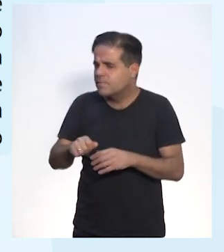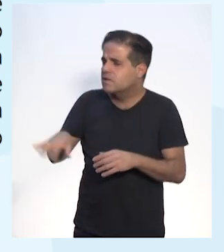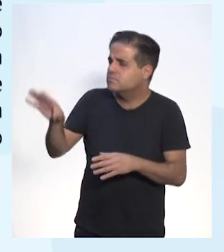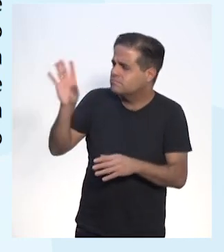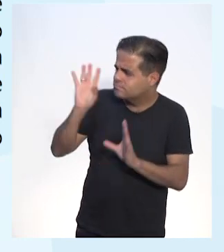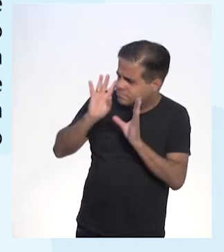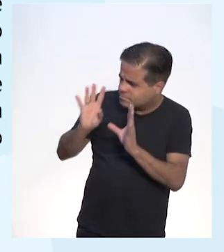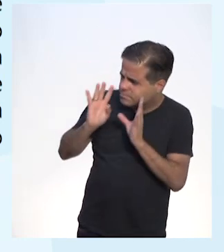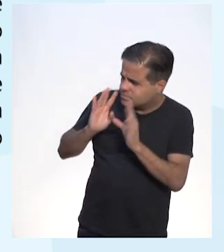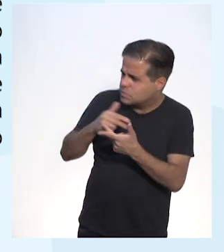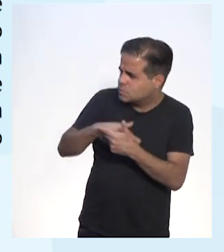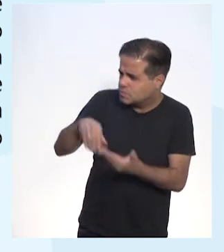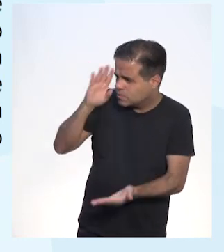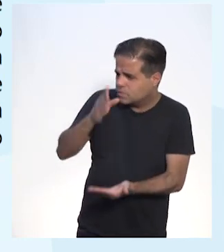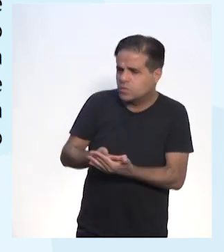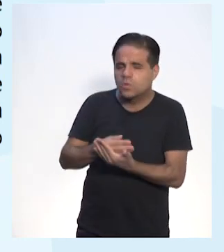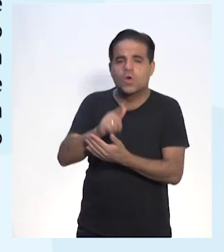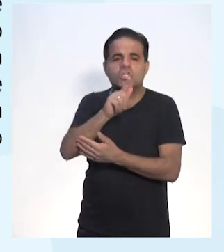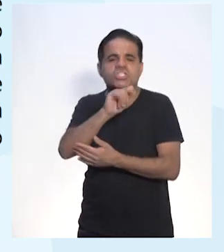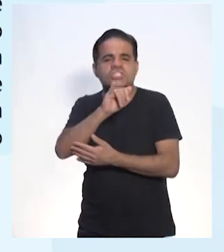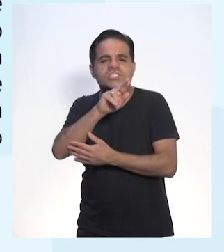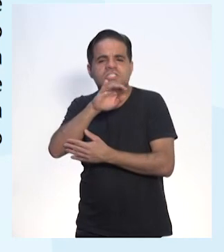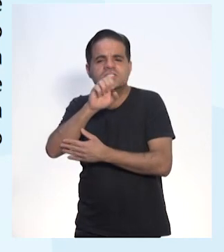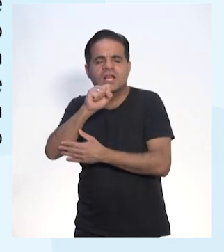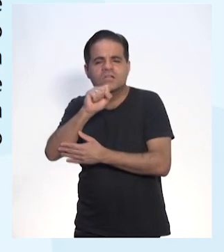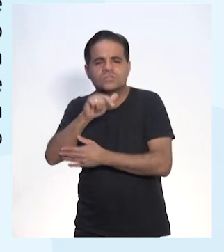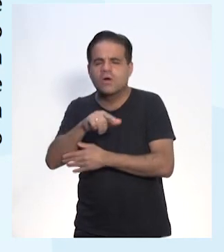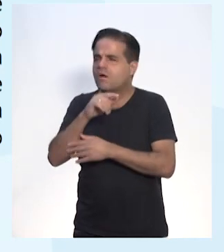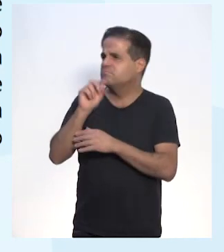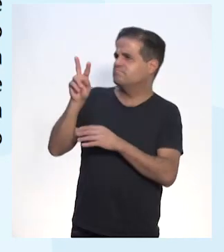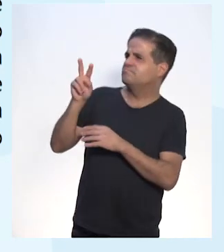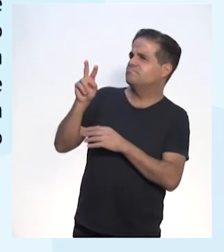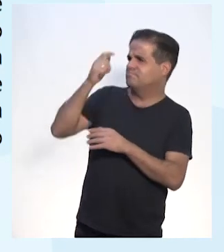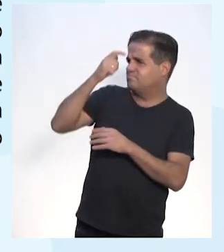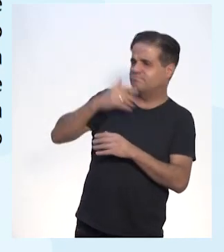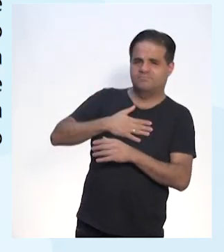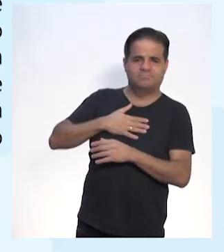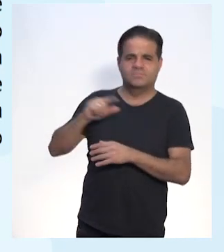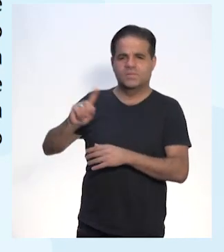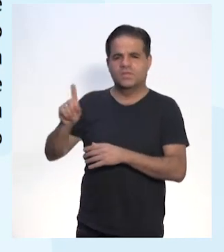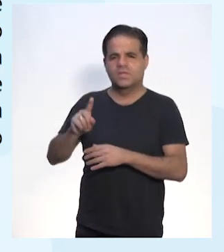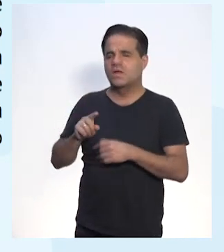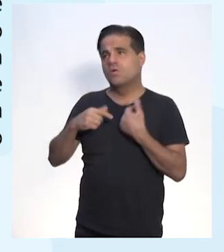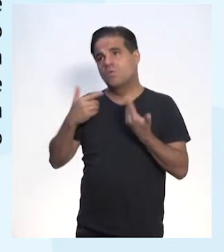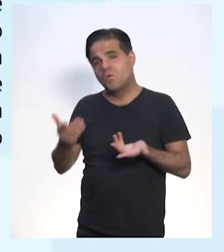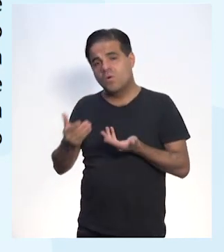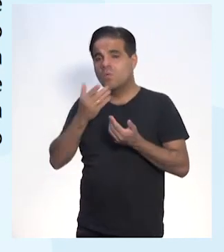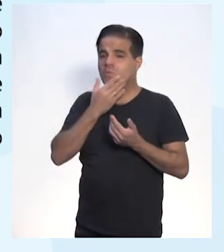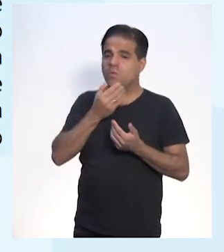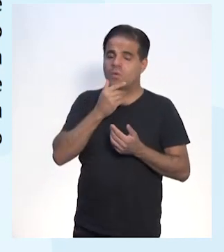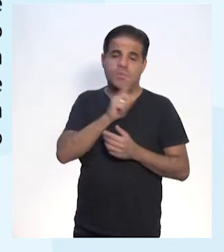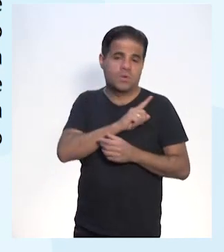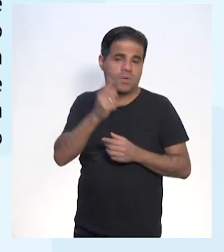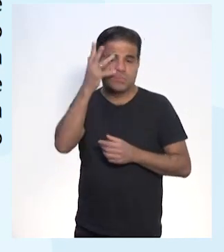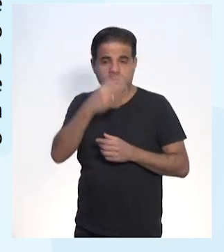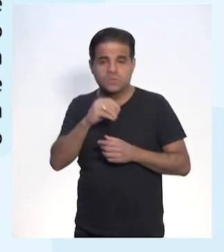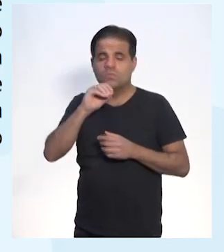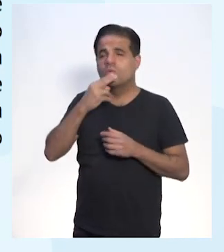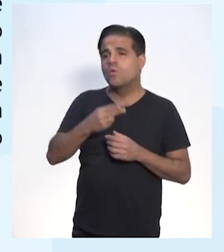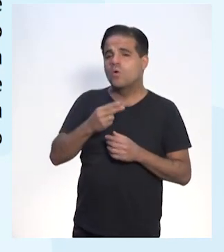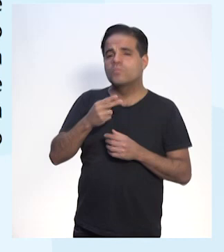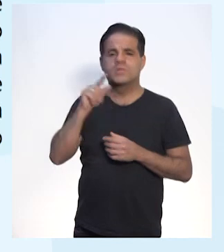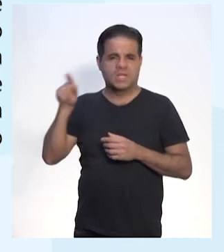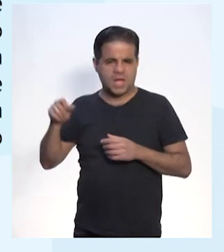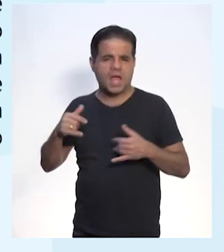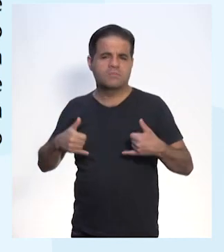O jardineiro conversava com as flores e elas se habituaram ao diálogo. Passava manhãs contando coisas a